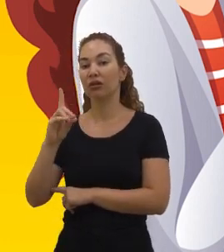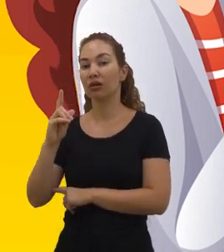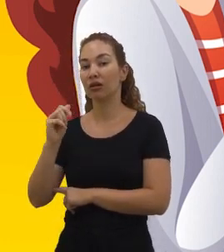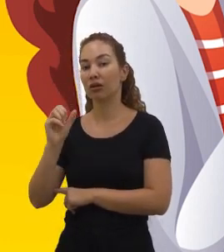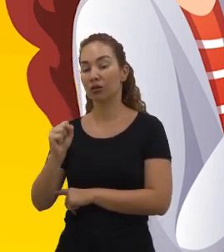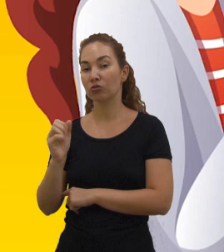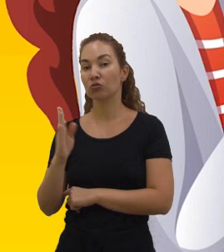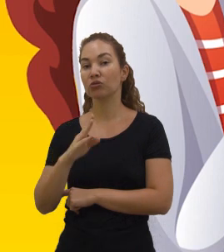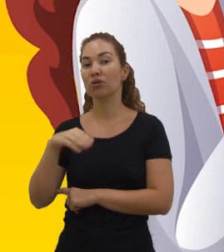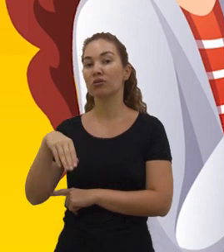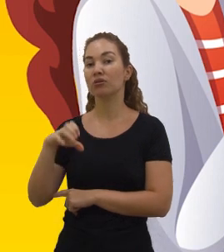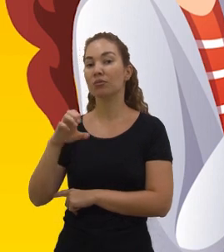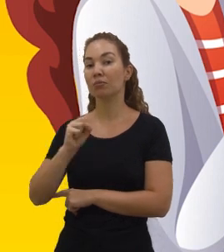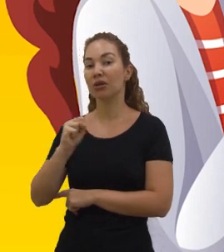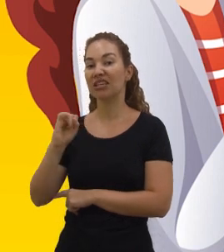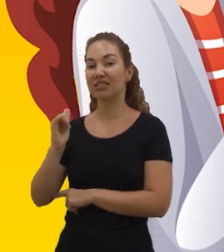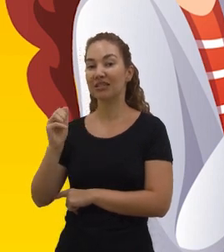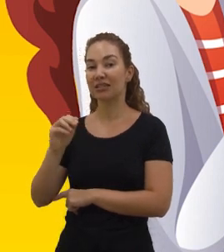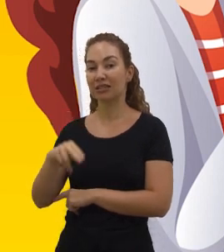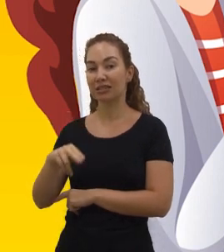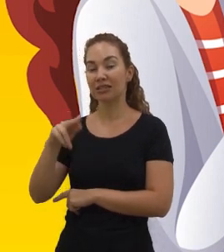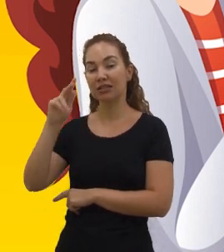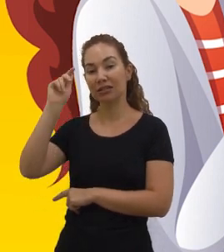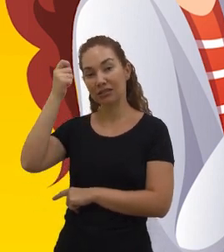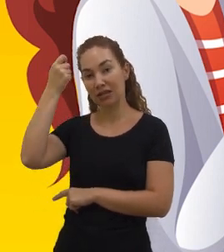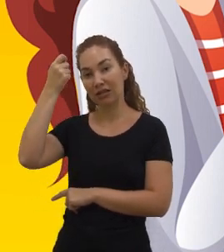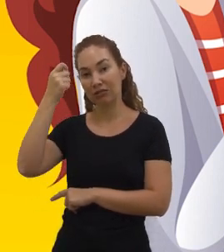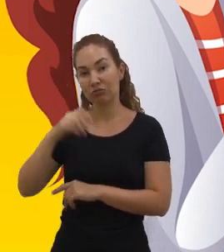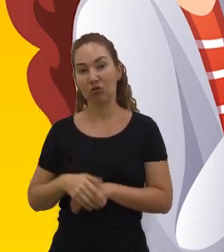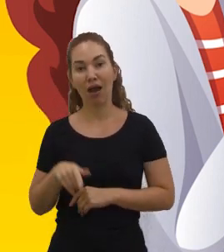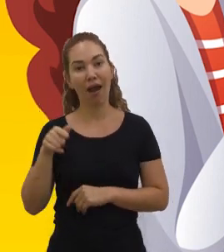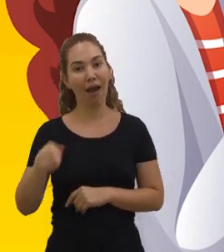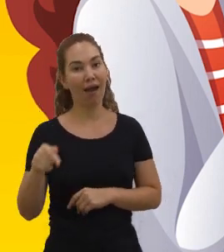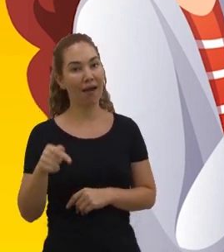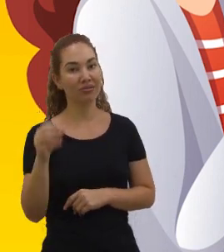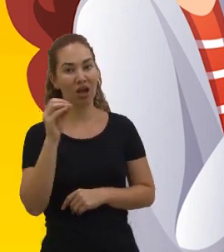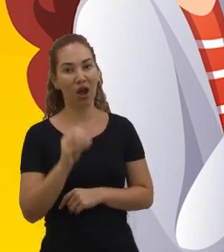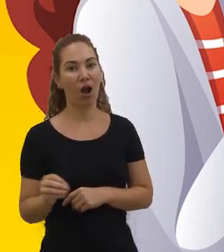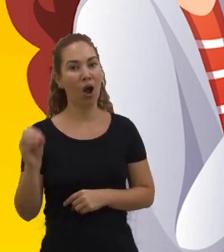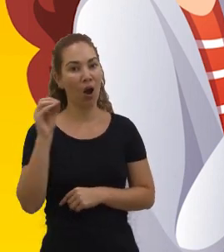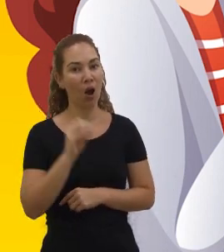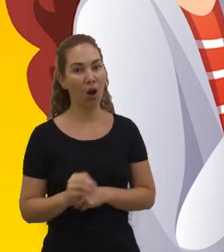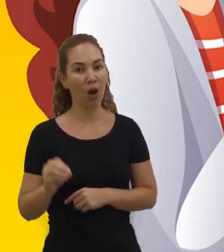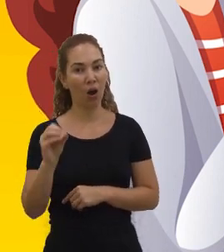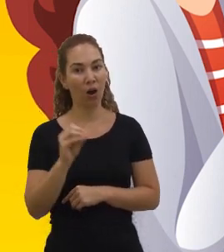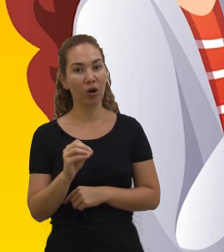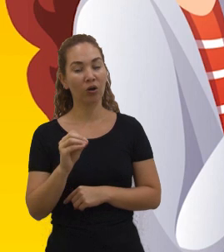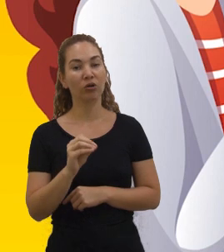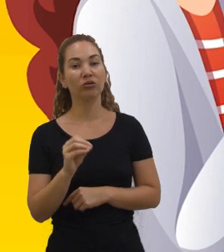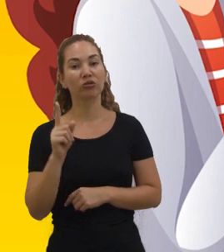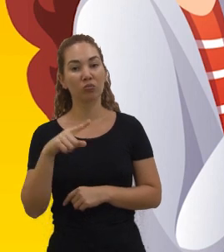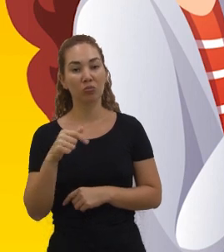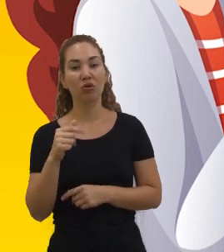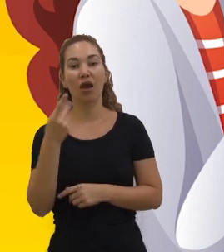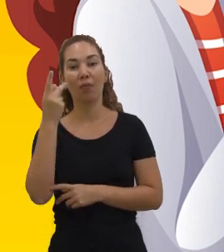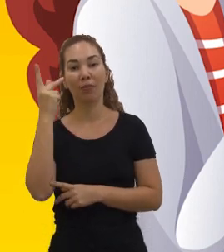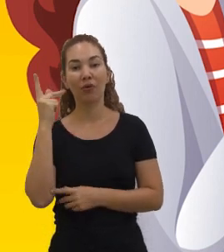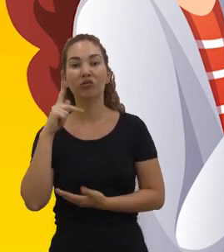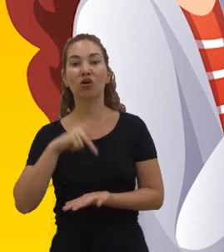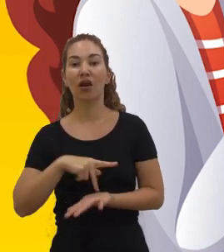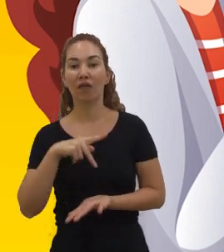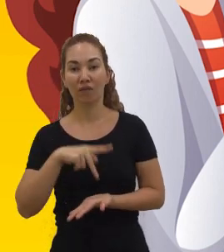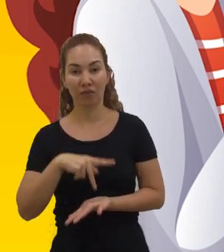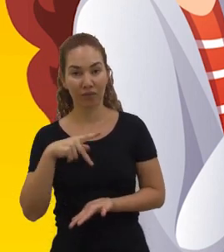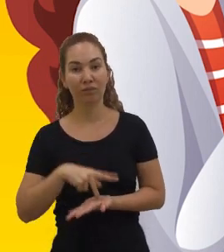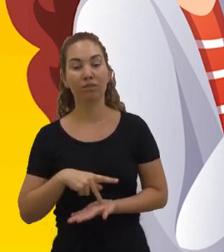eu comentei já, que Esse é fenomenal. é fenomenal, é fantástico, e é baseado numa história real, então tu fica mais chocada